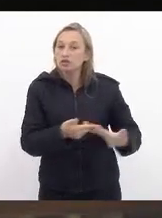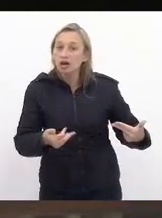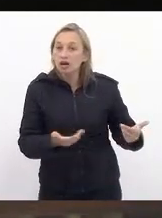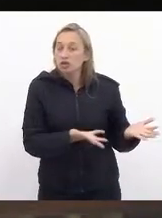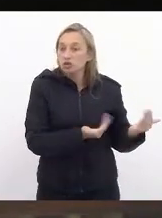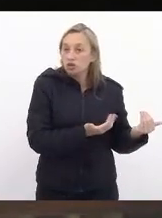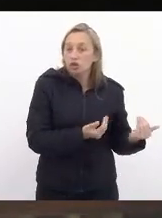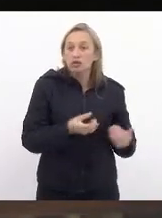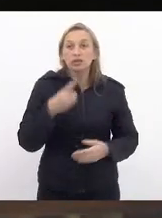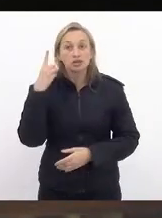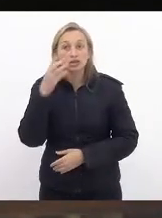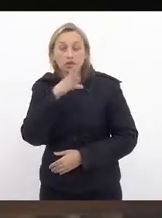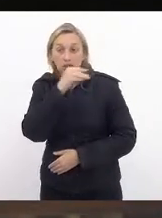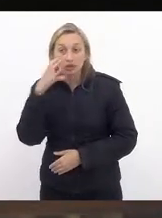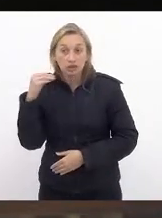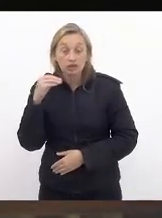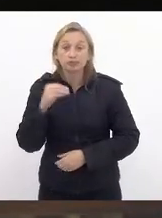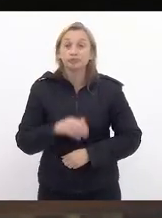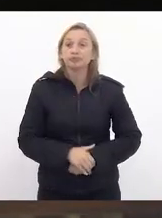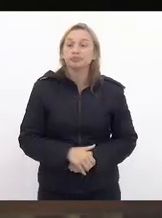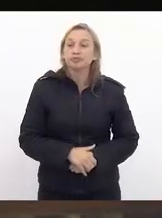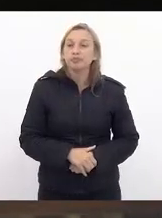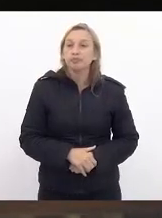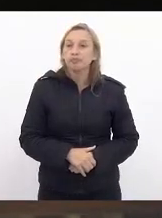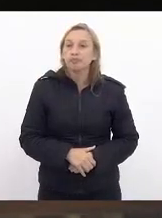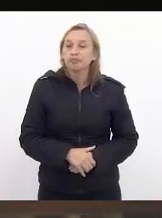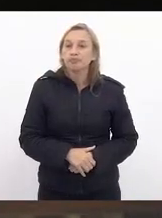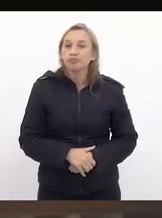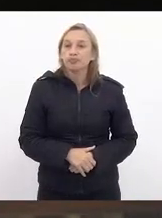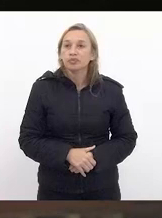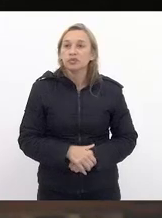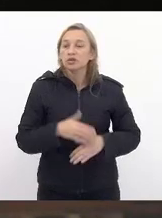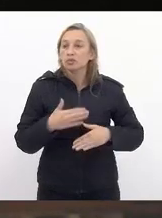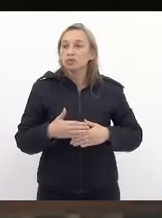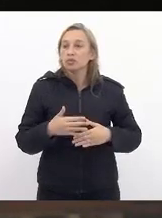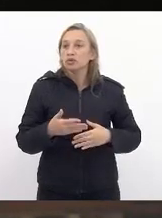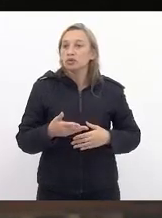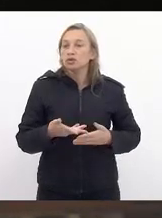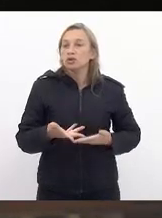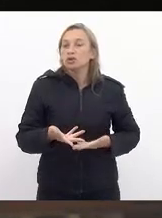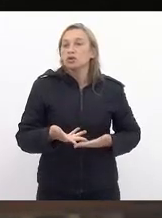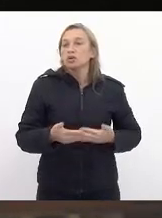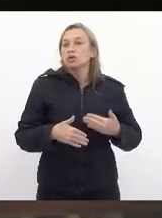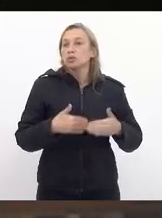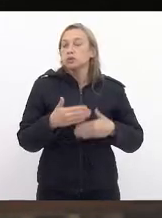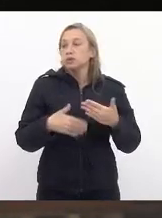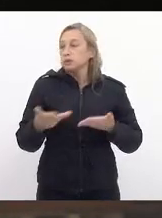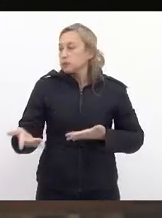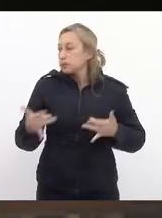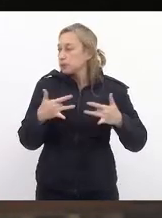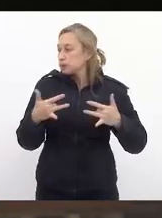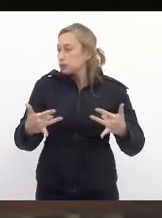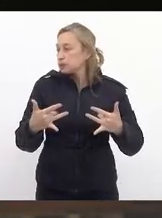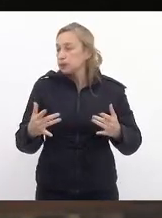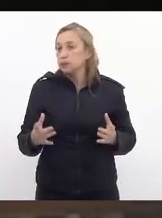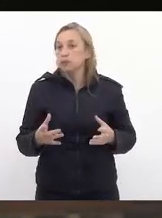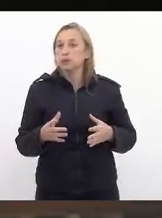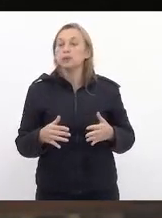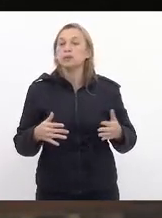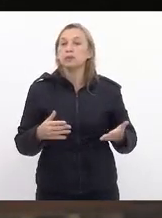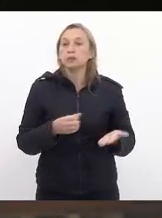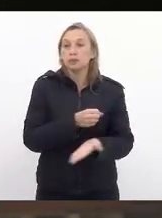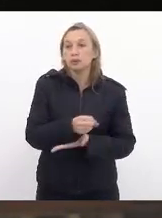homens e muitos adolescentes inclusive no processo de solidariedade que é um dos pilares da economia